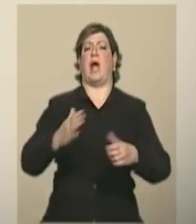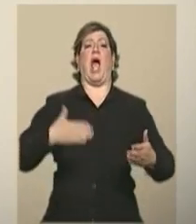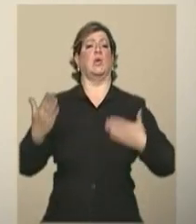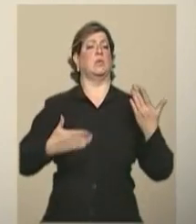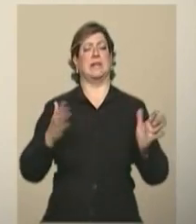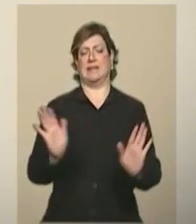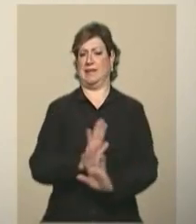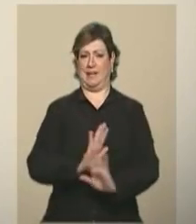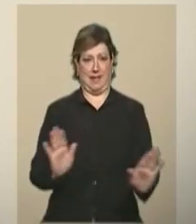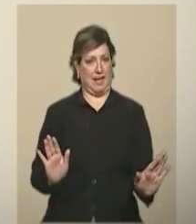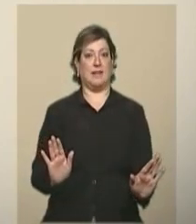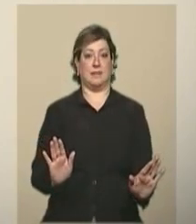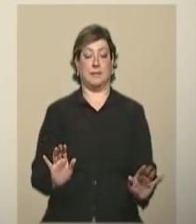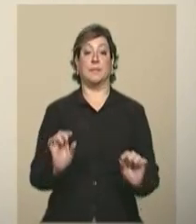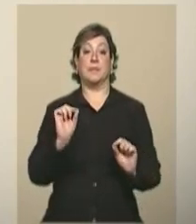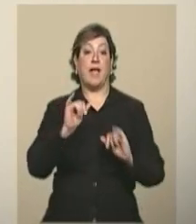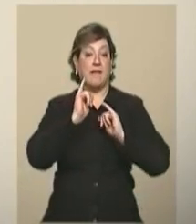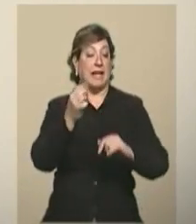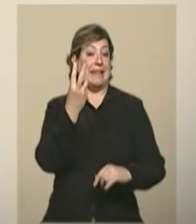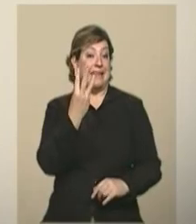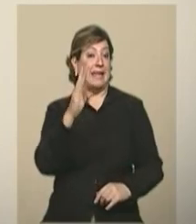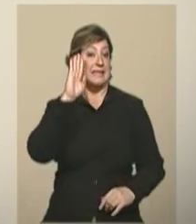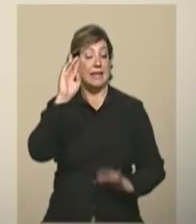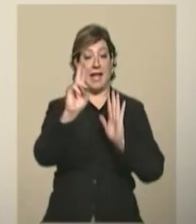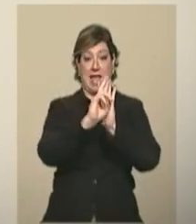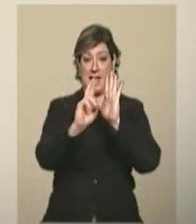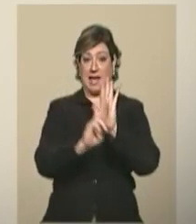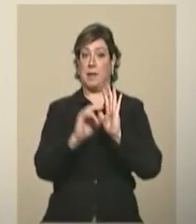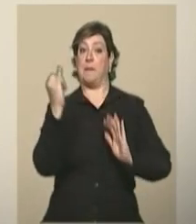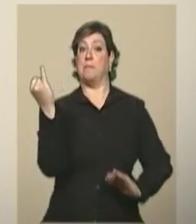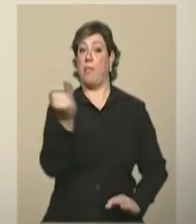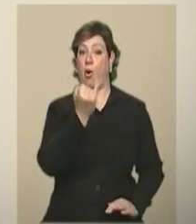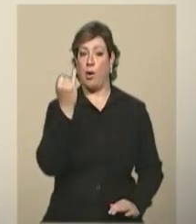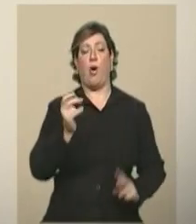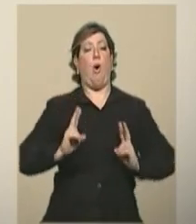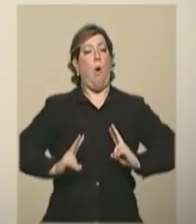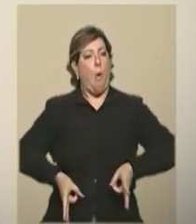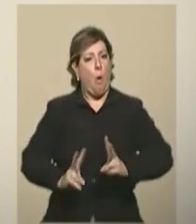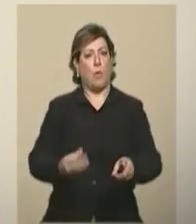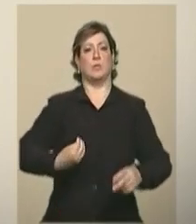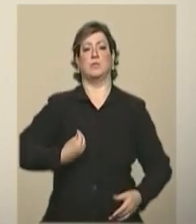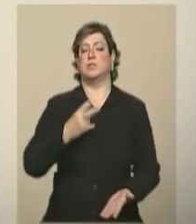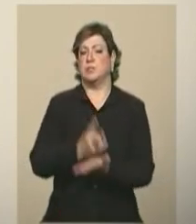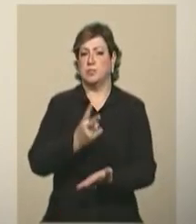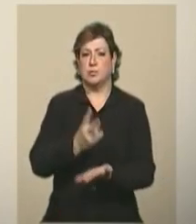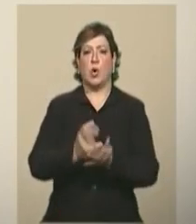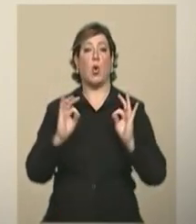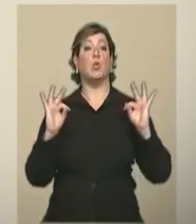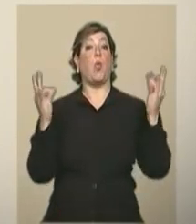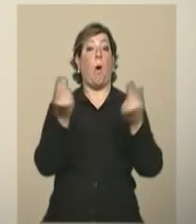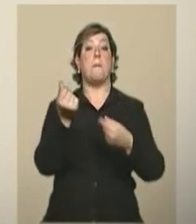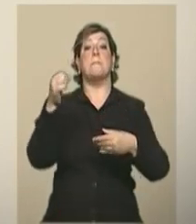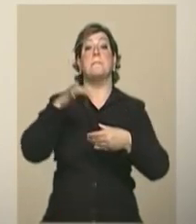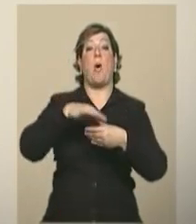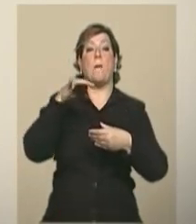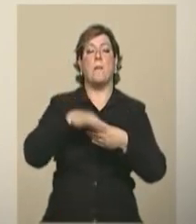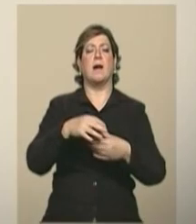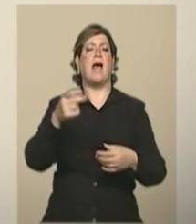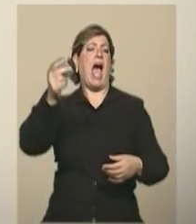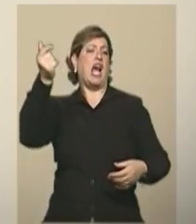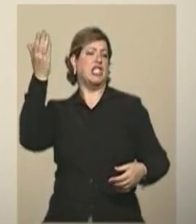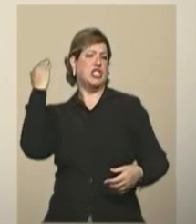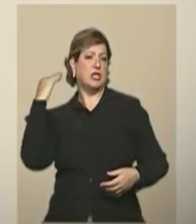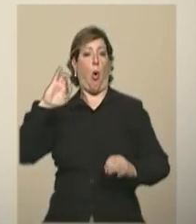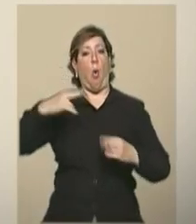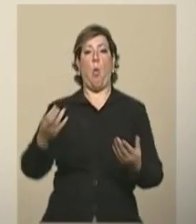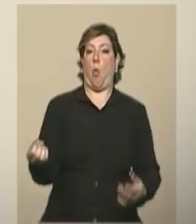quero destacar, Luciano, três regras importantes que continuam valendo para todas as poupanças, velhas ou